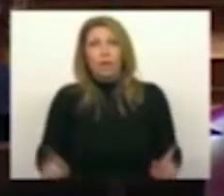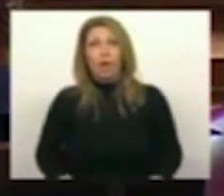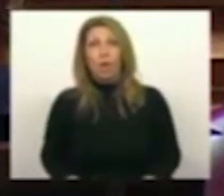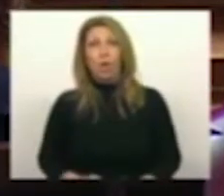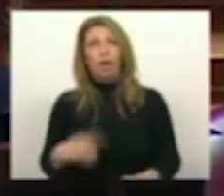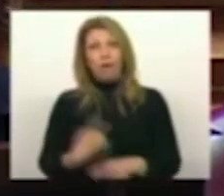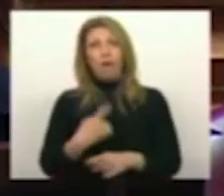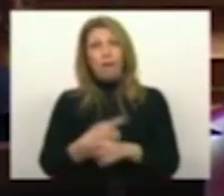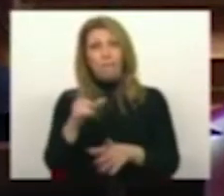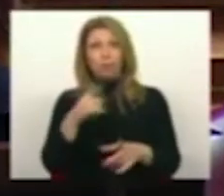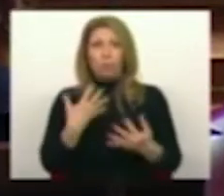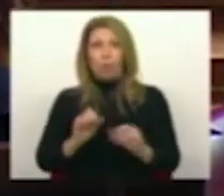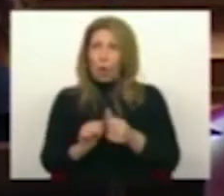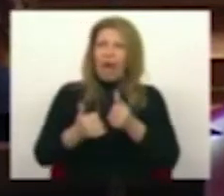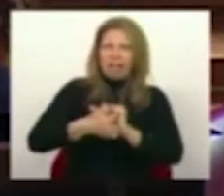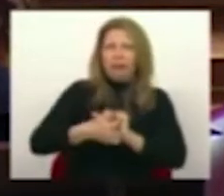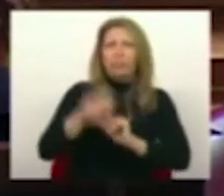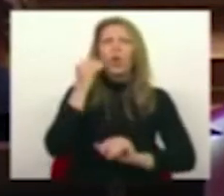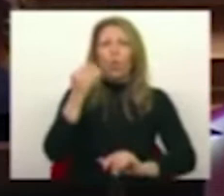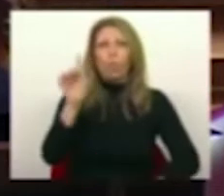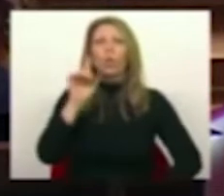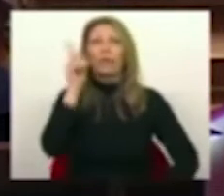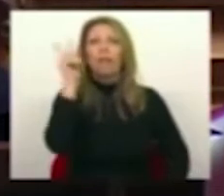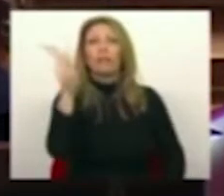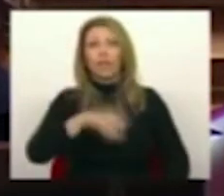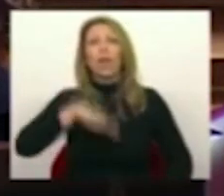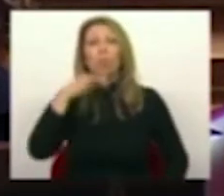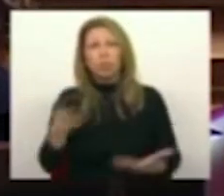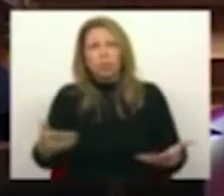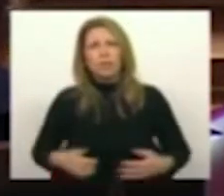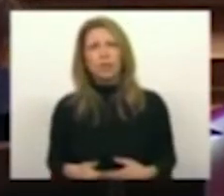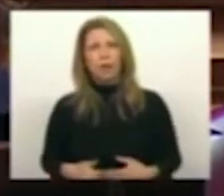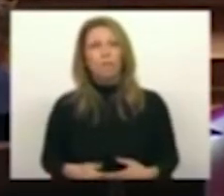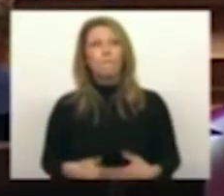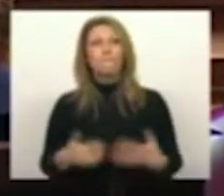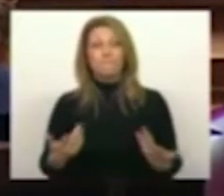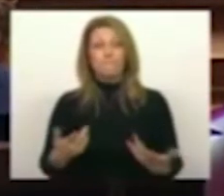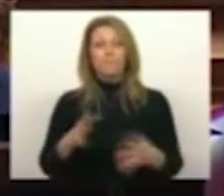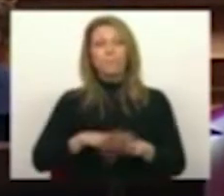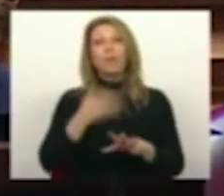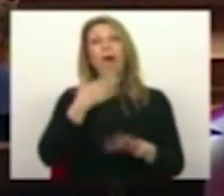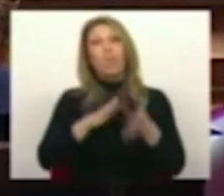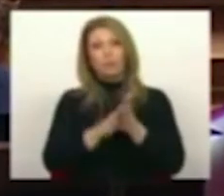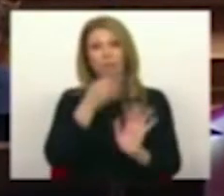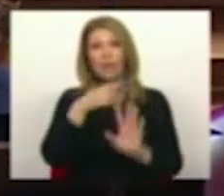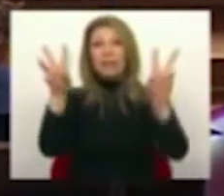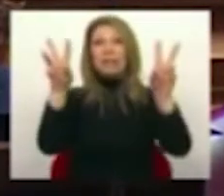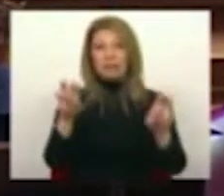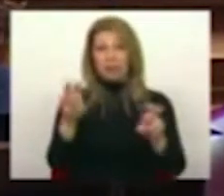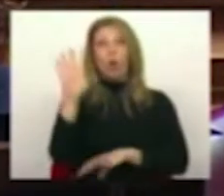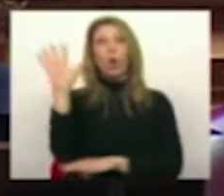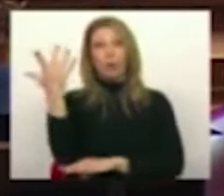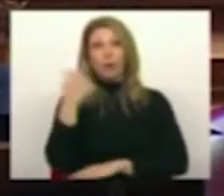a poluição. E por isso mesmo gostaria de lhe trazer aqui um tema que o PAN tem sido insistente e uma realidade que também não vem nos